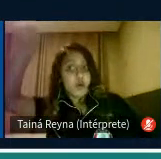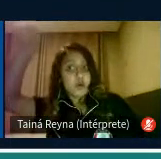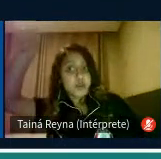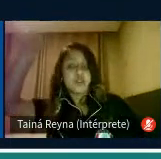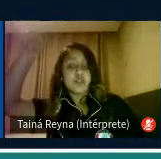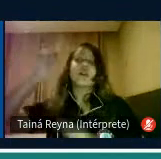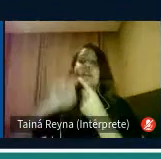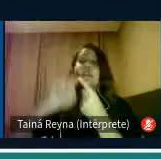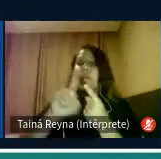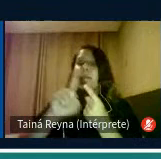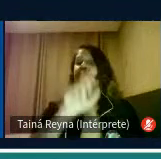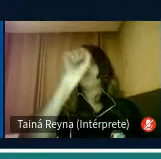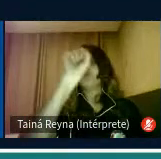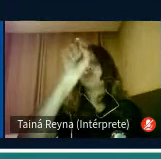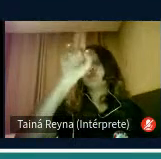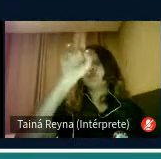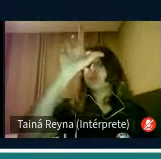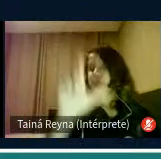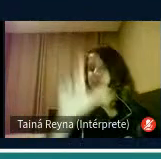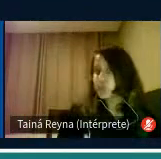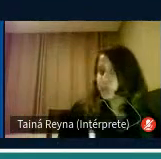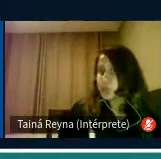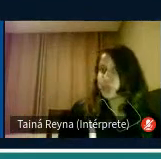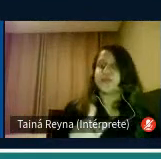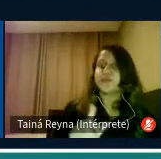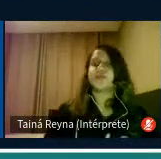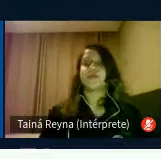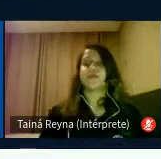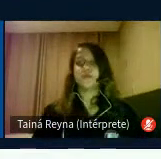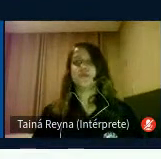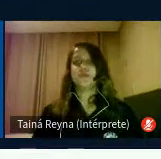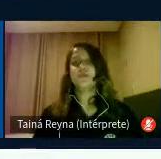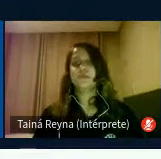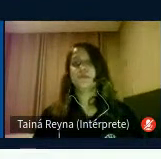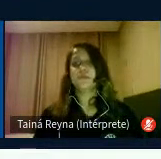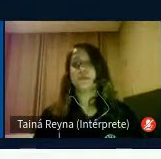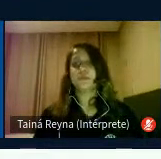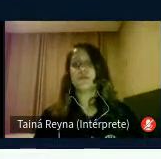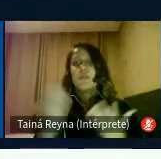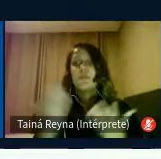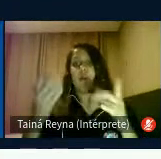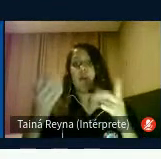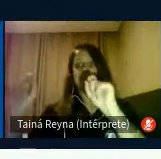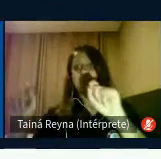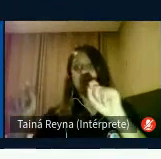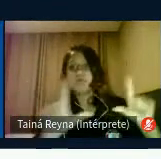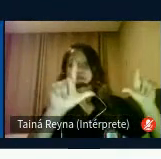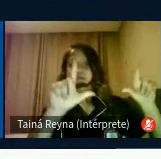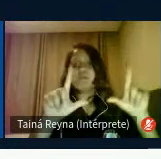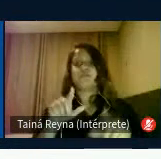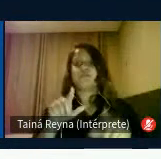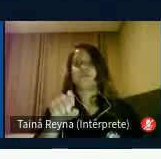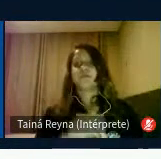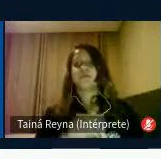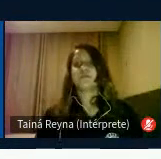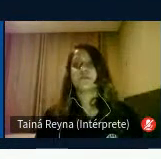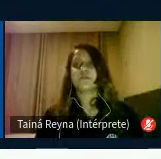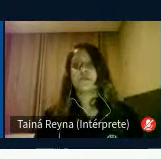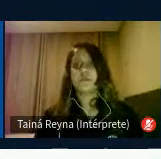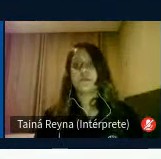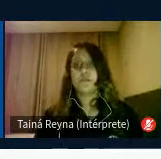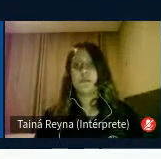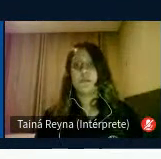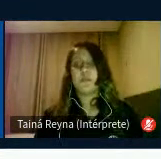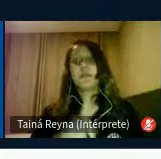hemisfério meridional, tá? E aí a gente vai passar aqui. A gente tem algumas